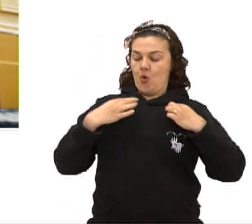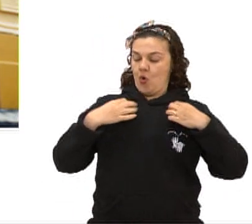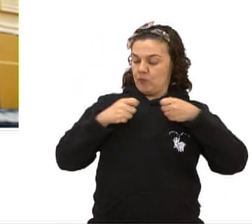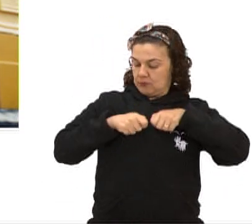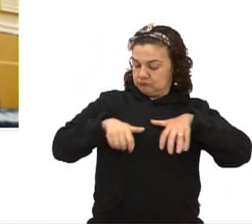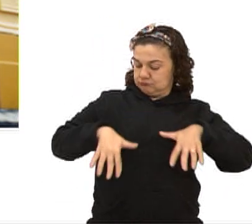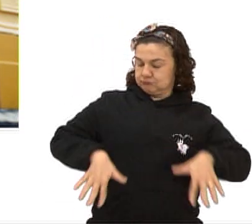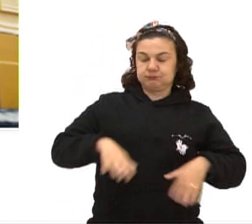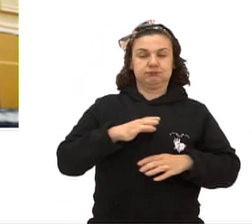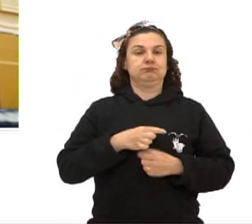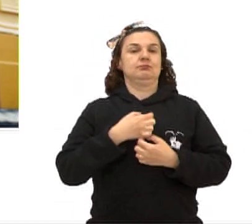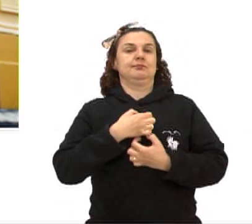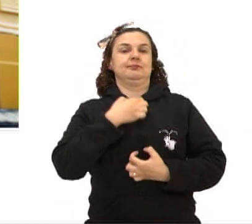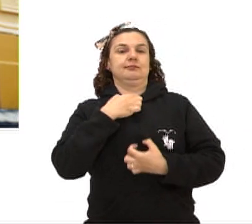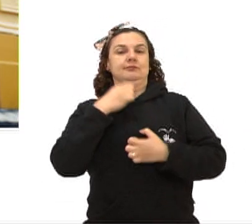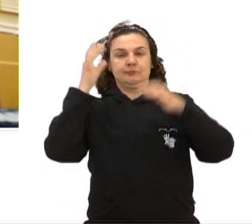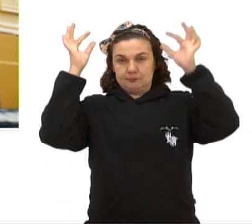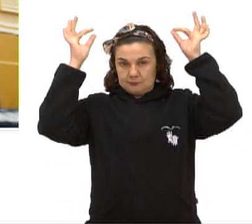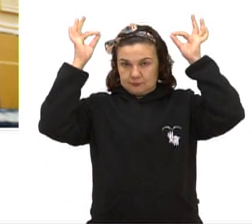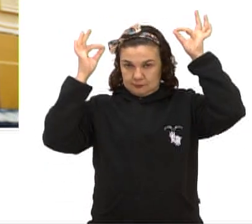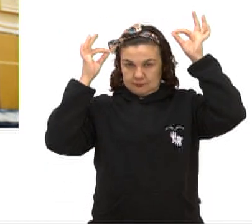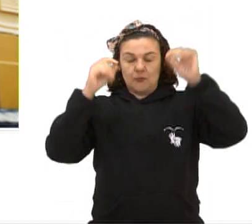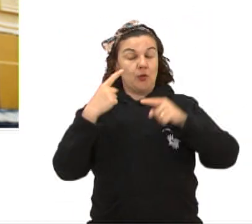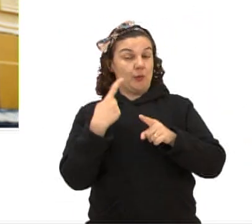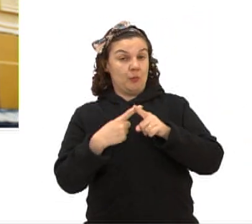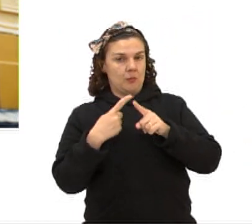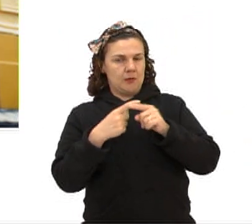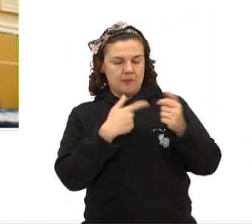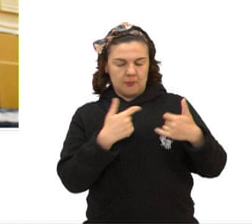roupas, suas melhores vestimentas, né, porque era um ato